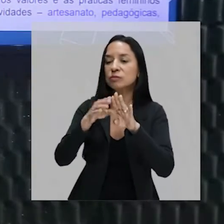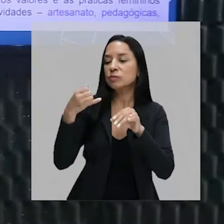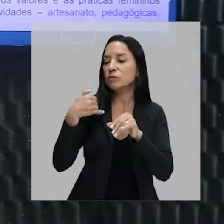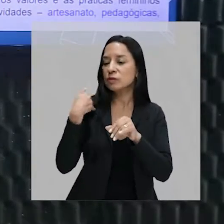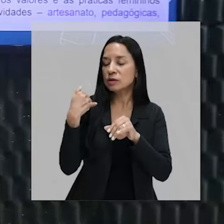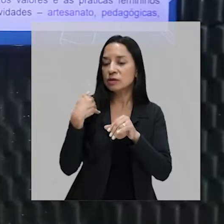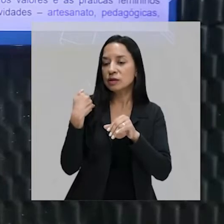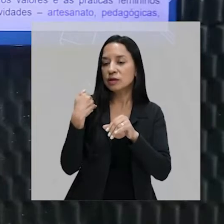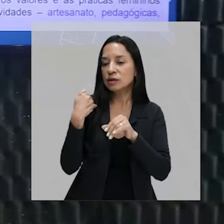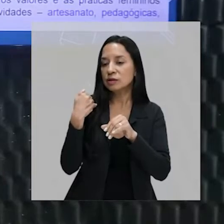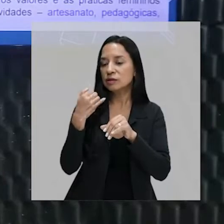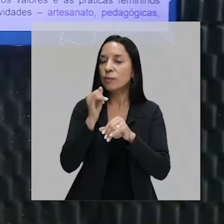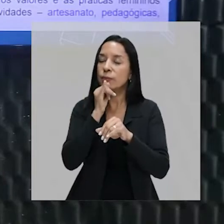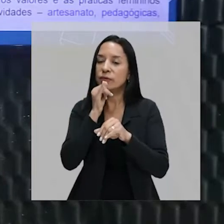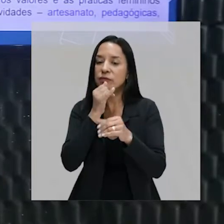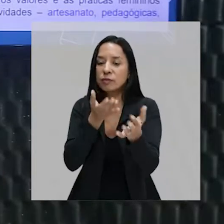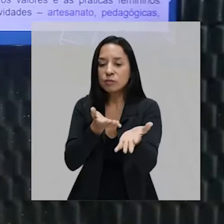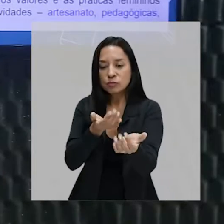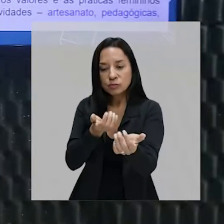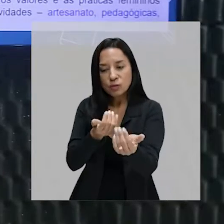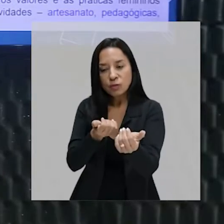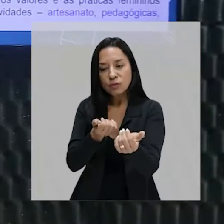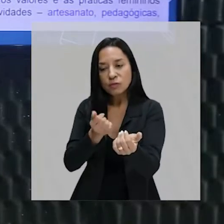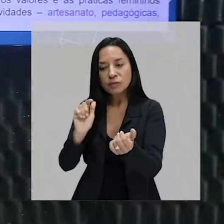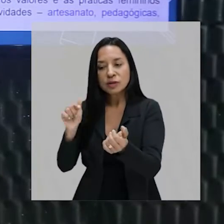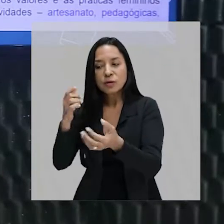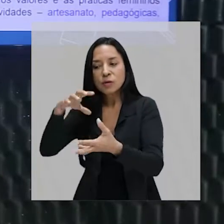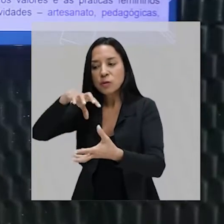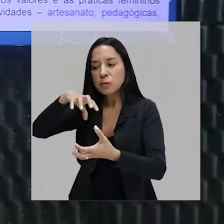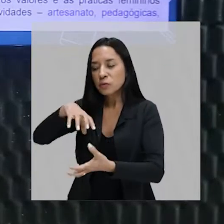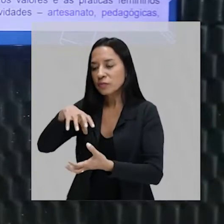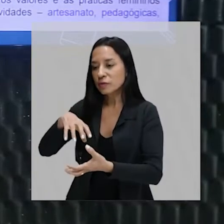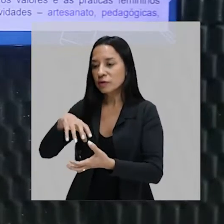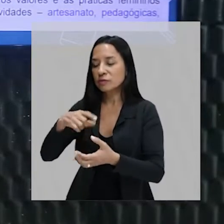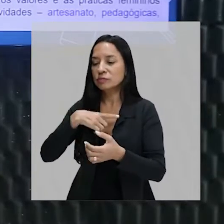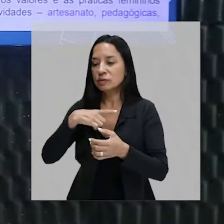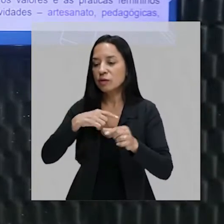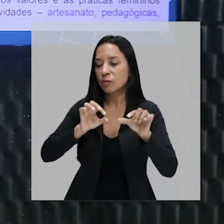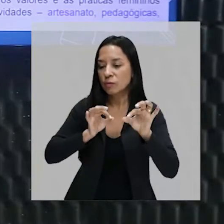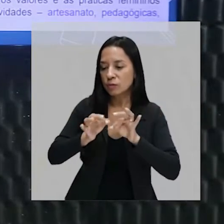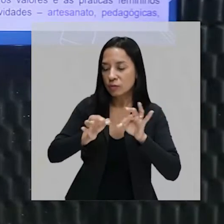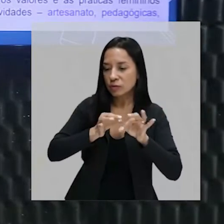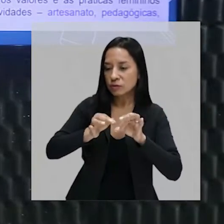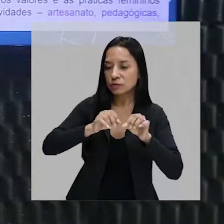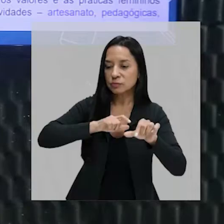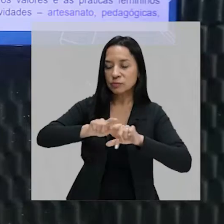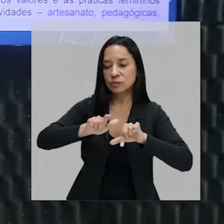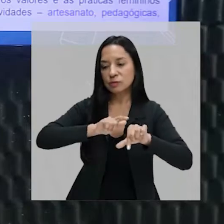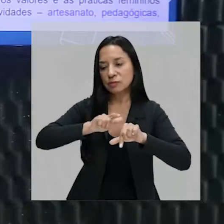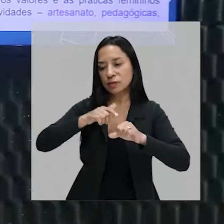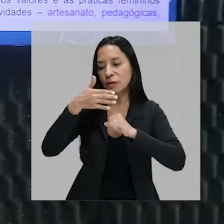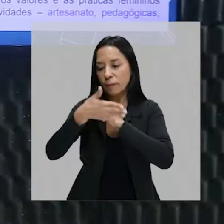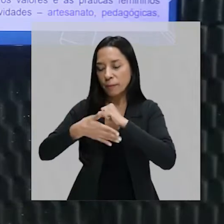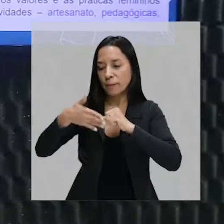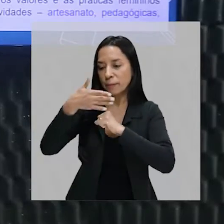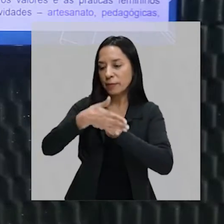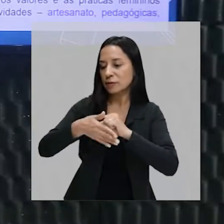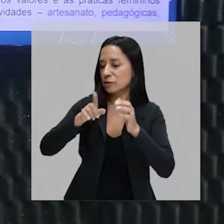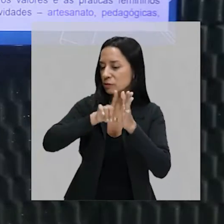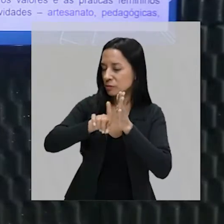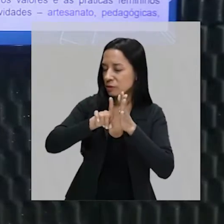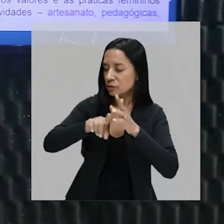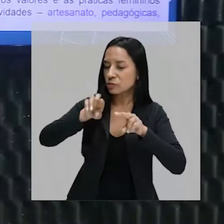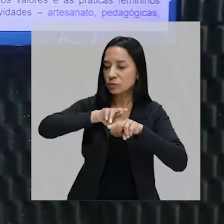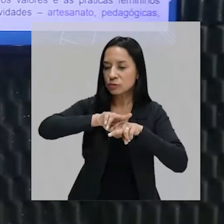velhos dos mais novos interesting uma organização do trabalho baseado na questão de gênero